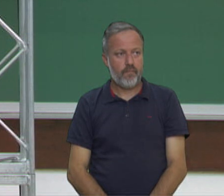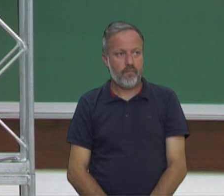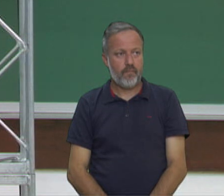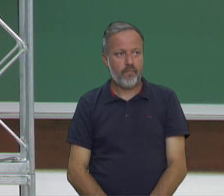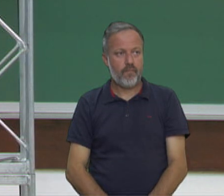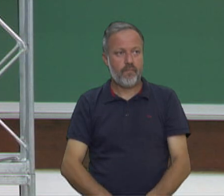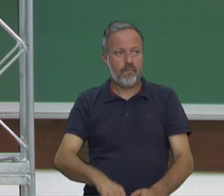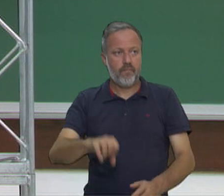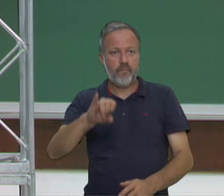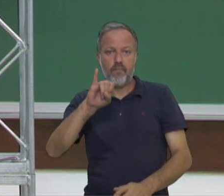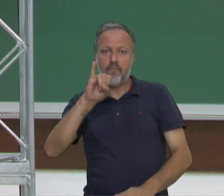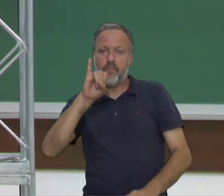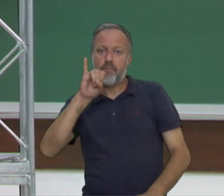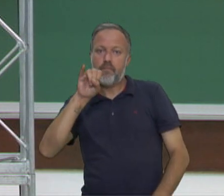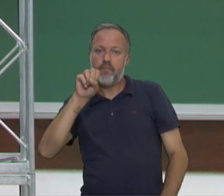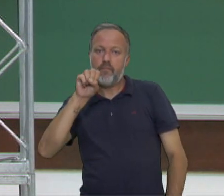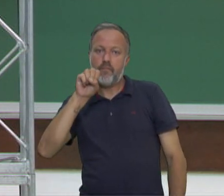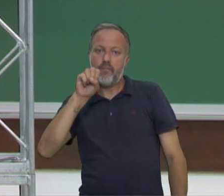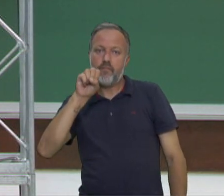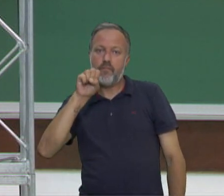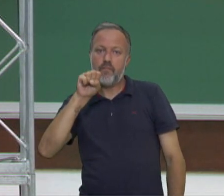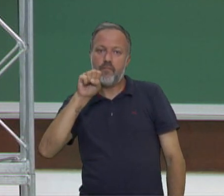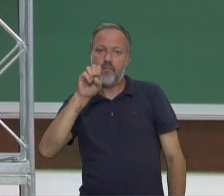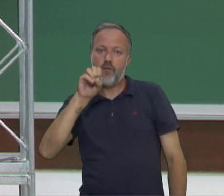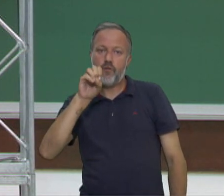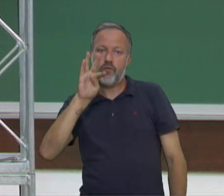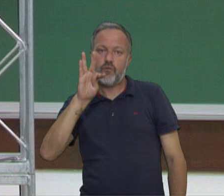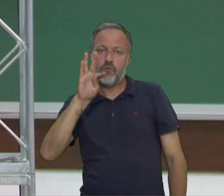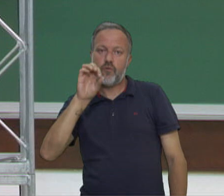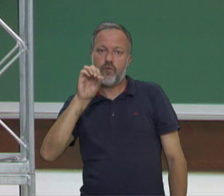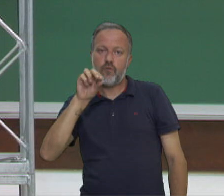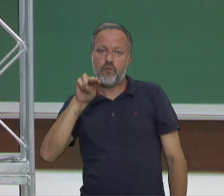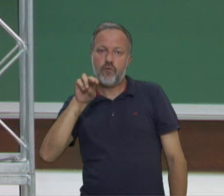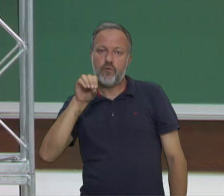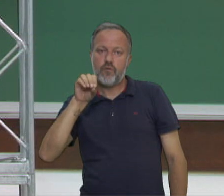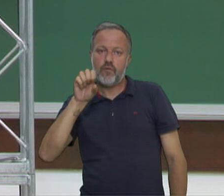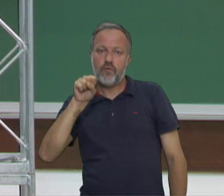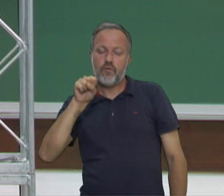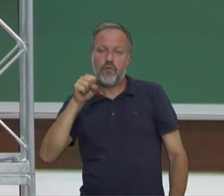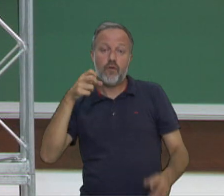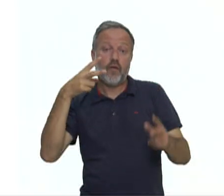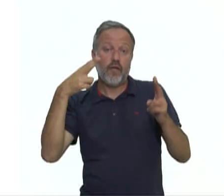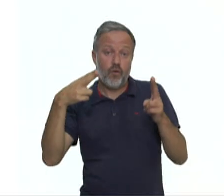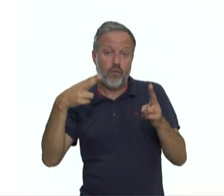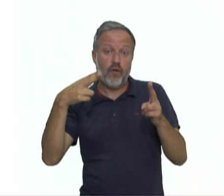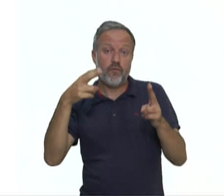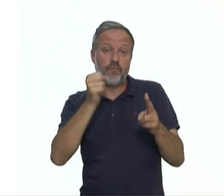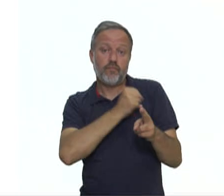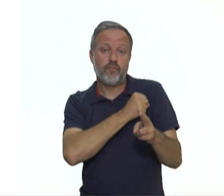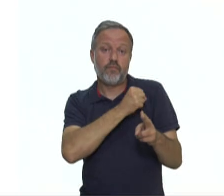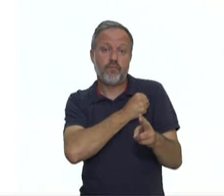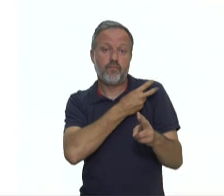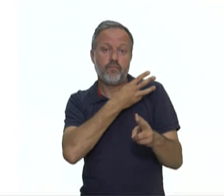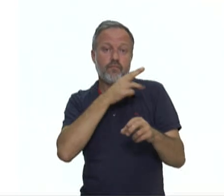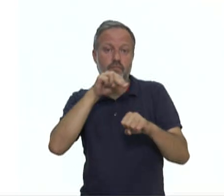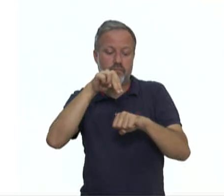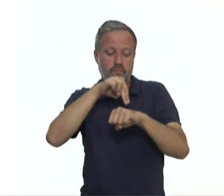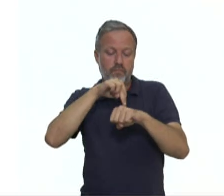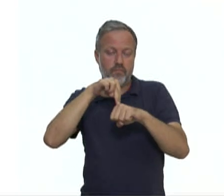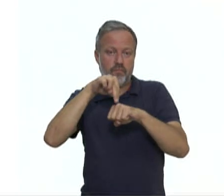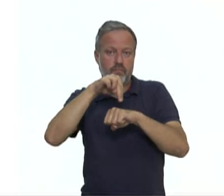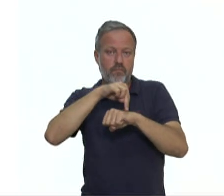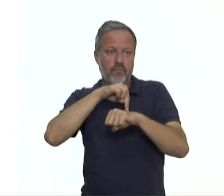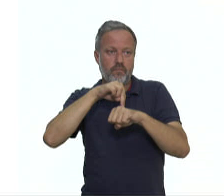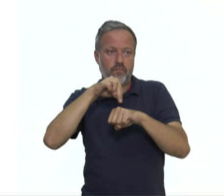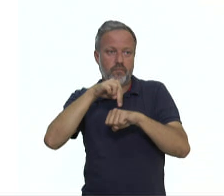Isótonos. Iso igual. N igual ao número de nêutrons. São átomos que possuem o